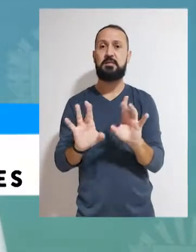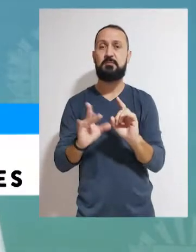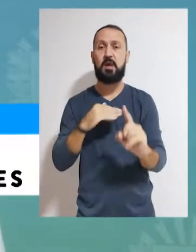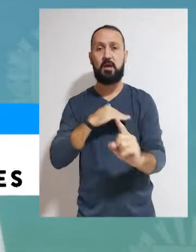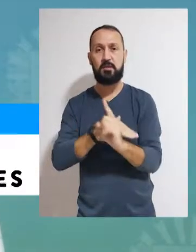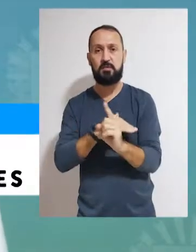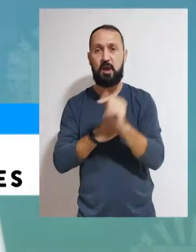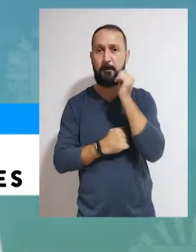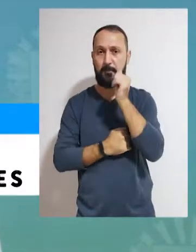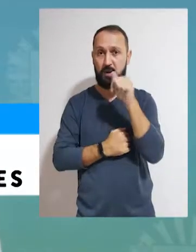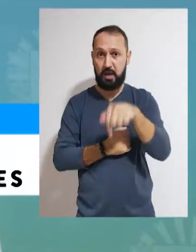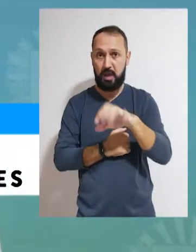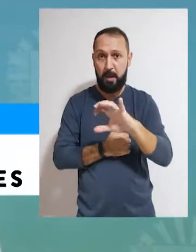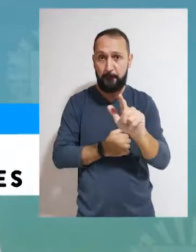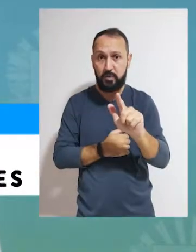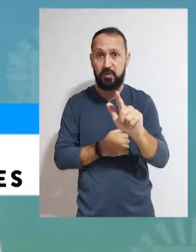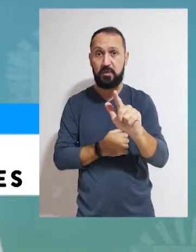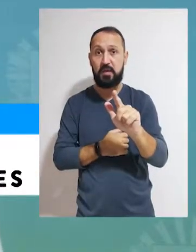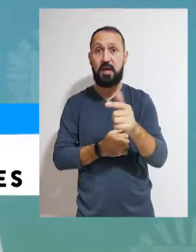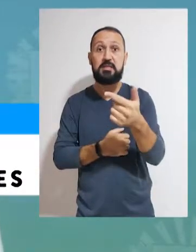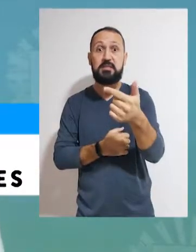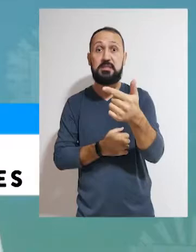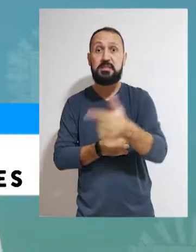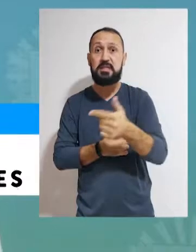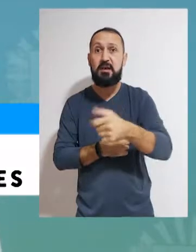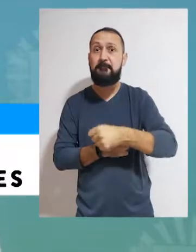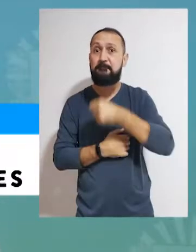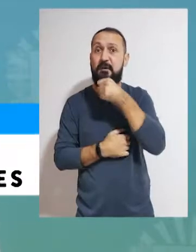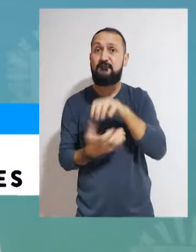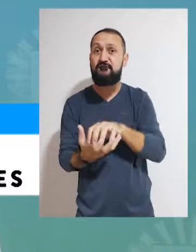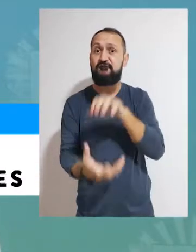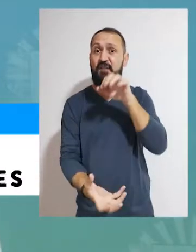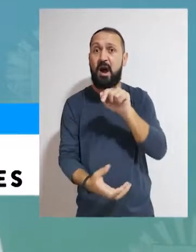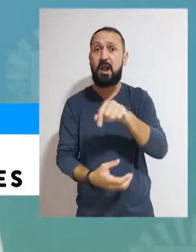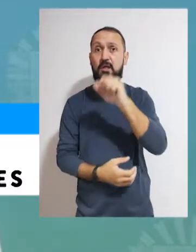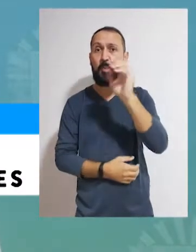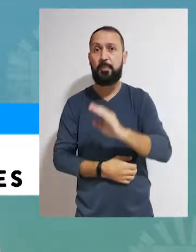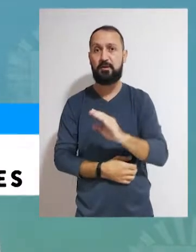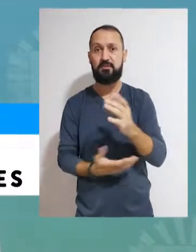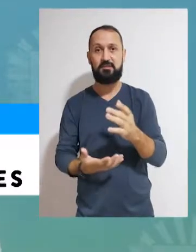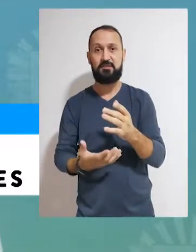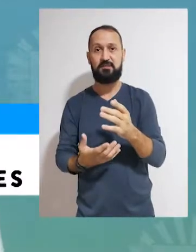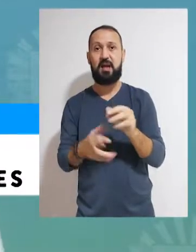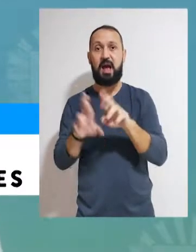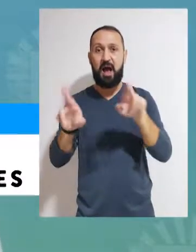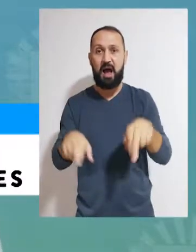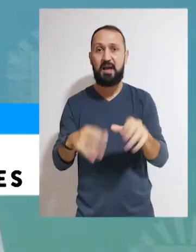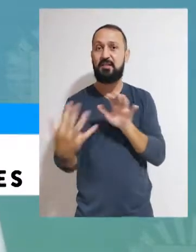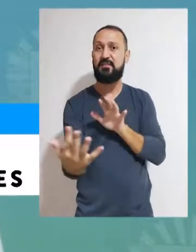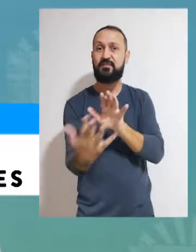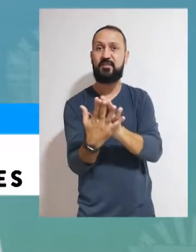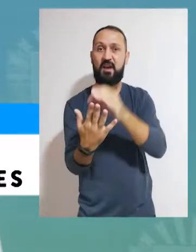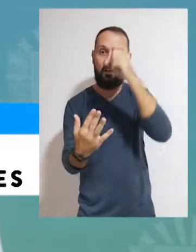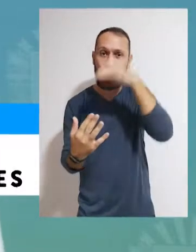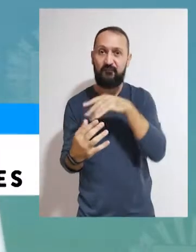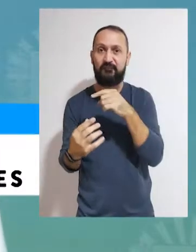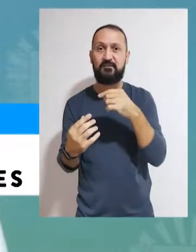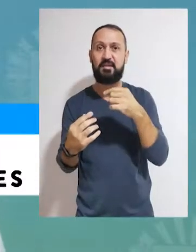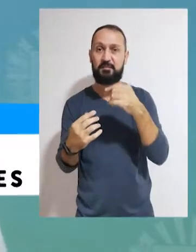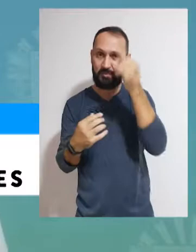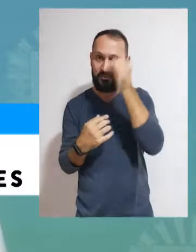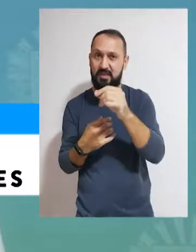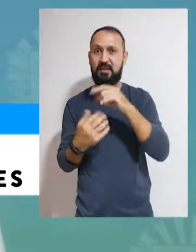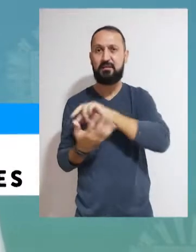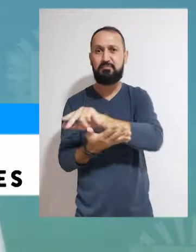Delegacia Especializada de Atendimento à Mulher de Campo Grande é a segunda mais antiga do Brasil. A rede de enfrentamento à violência,